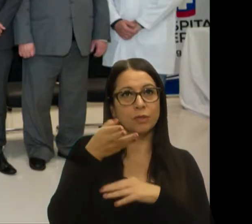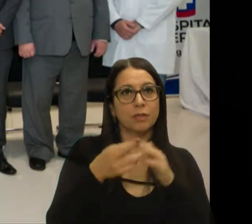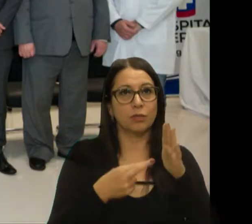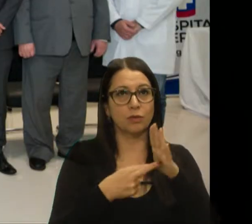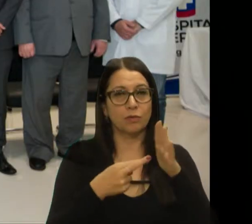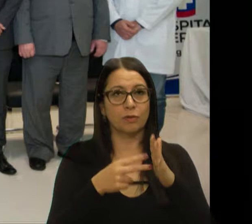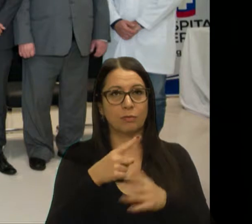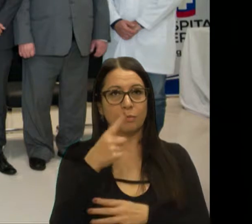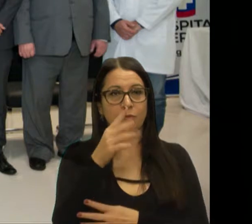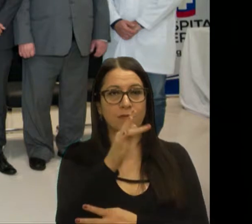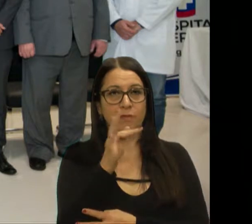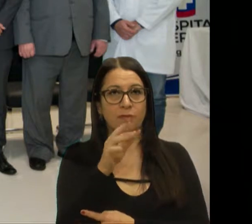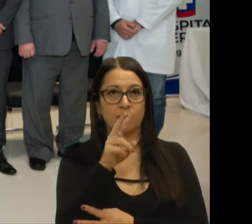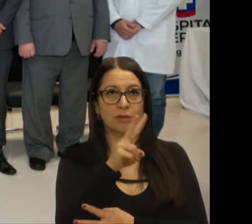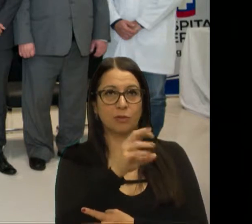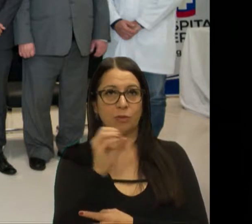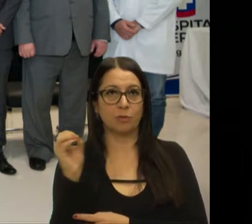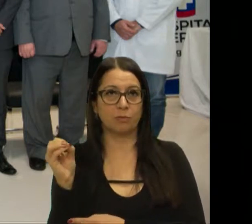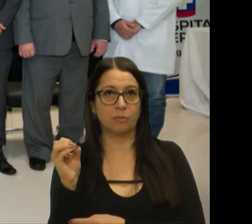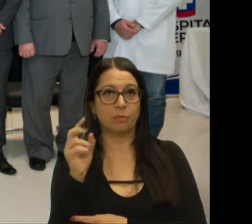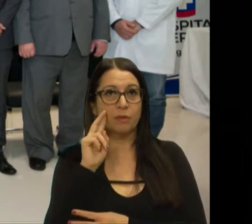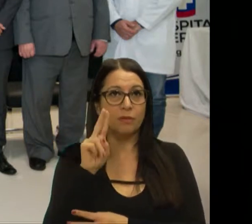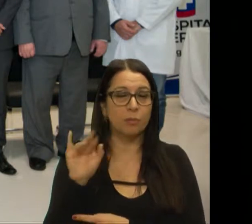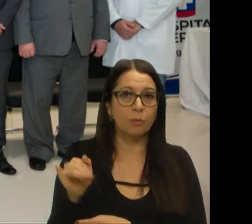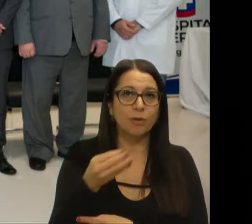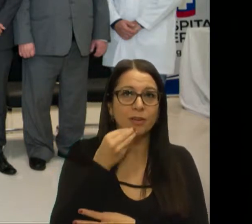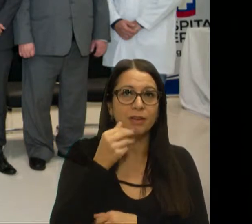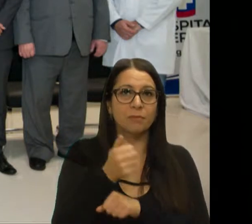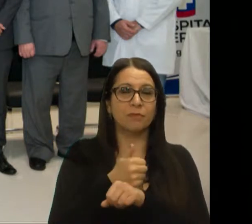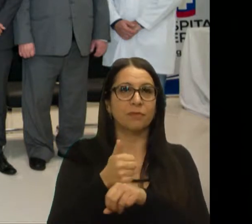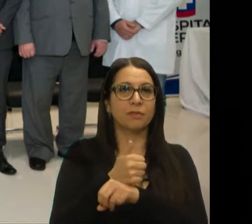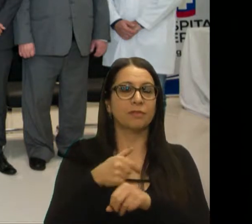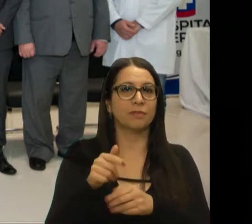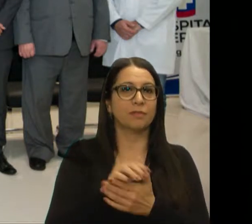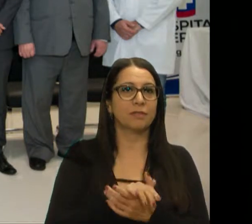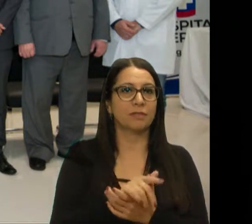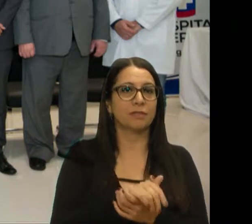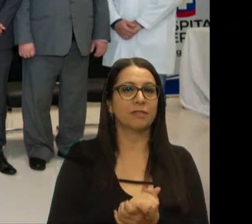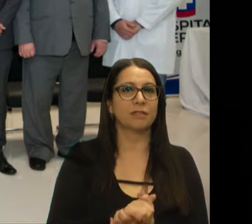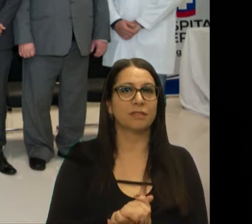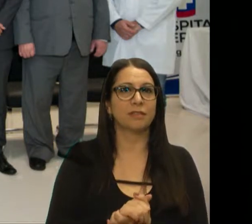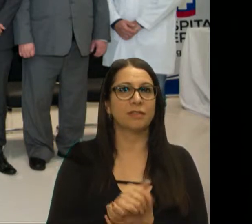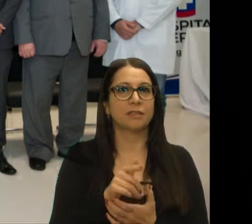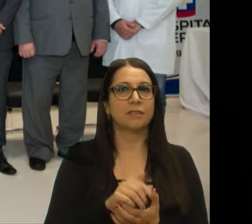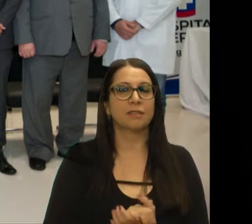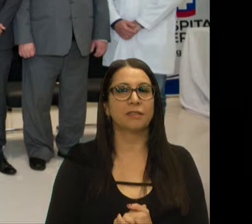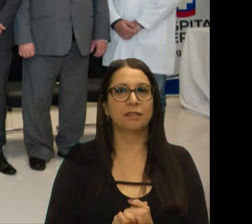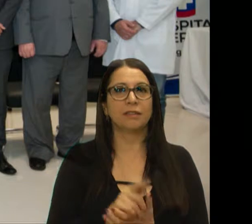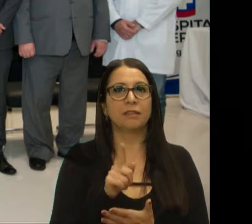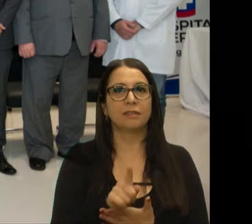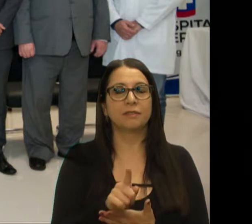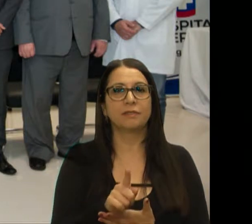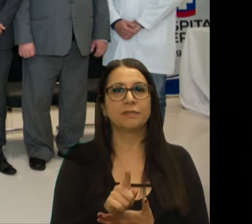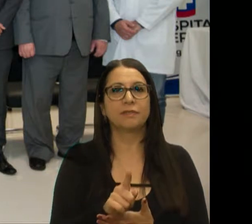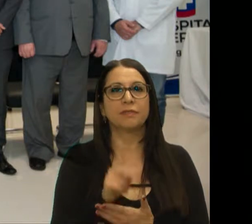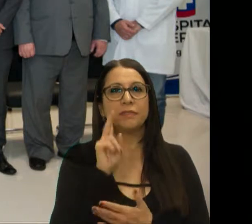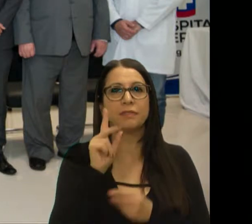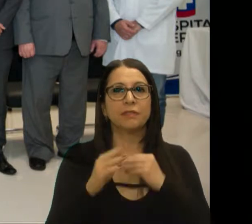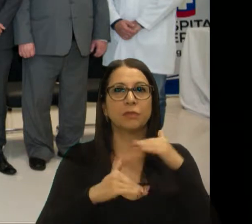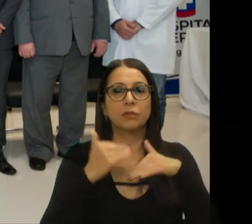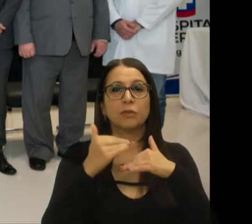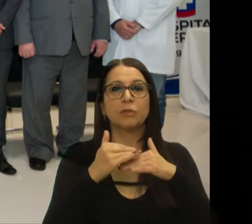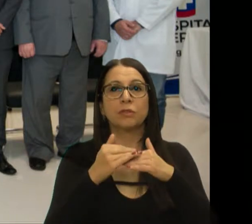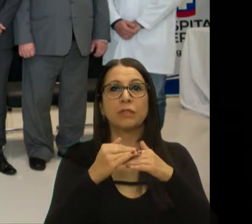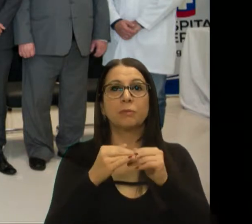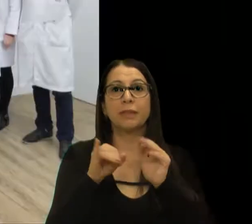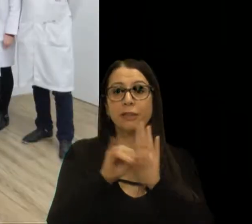dia 1º de fevereiro de 2000, para buscar uma oportunidade profissional, era saber assim, como é que eu vou construir identidade em Caxias do